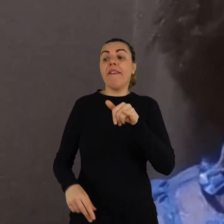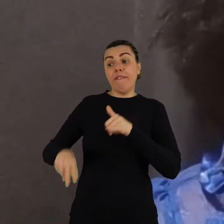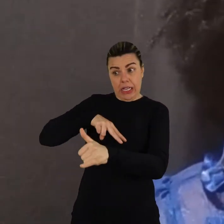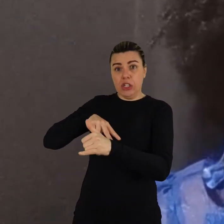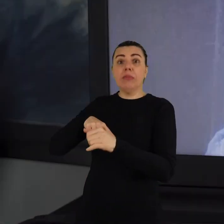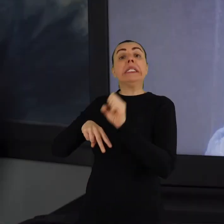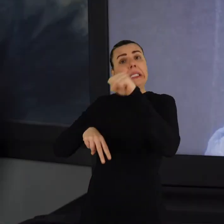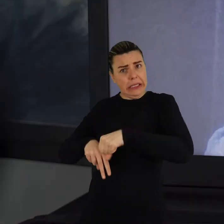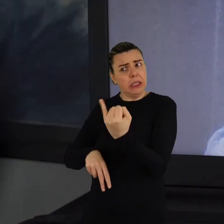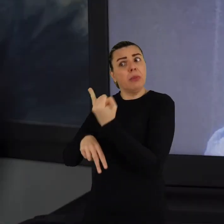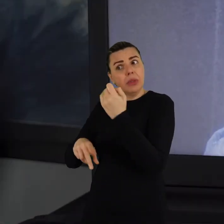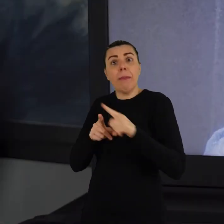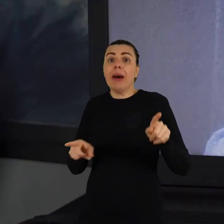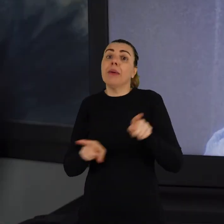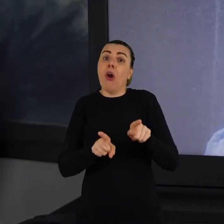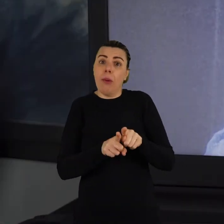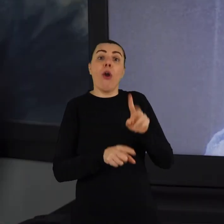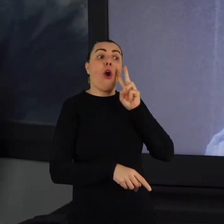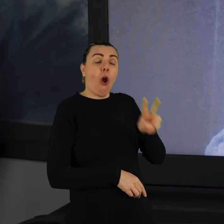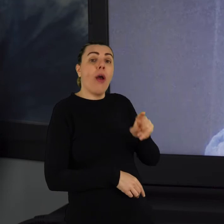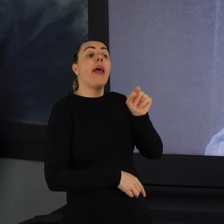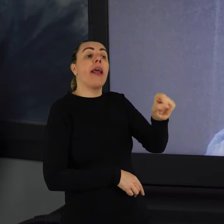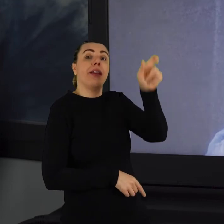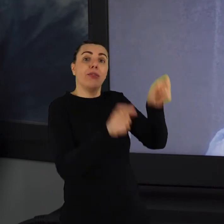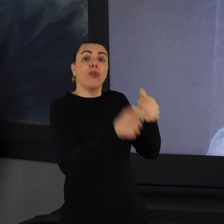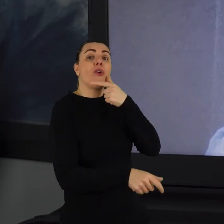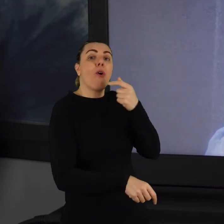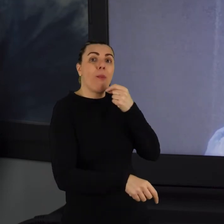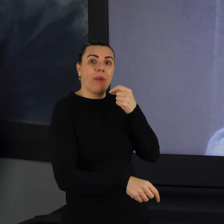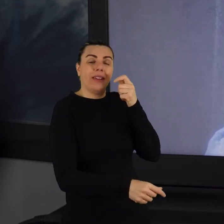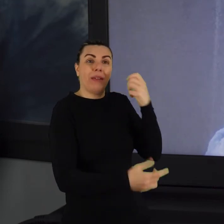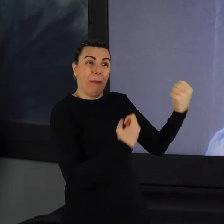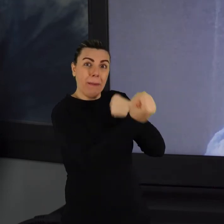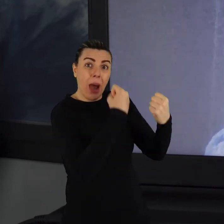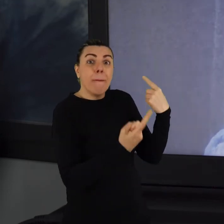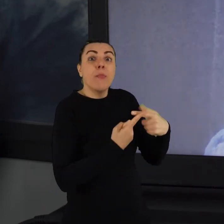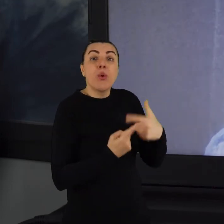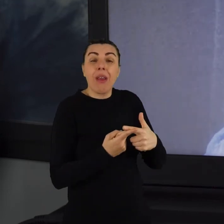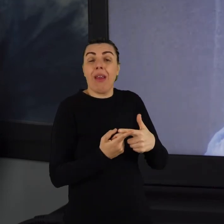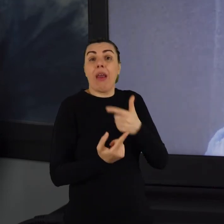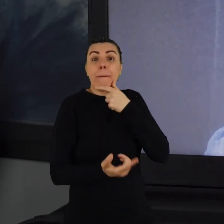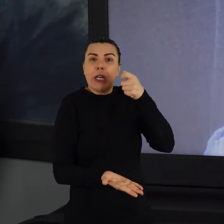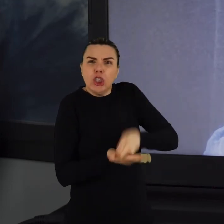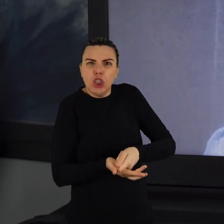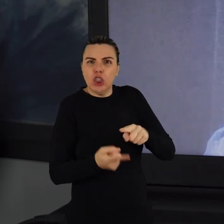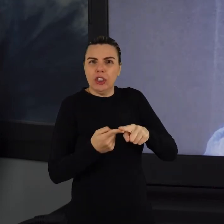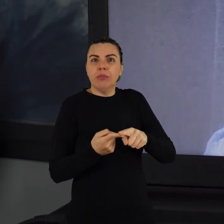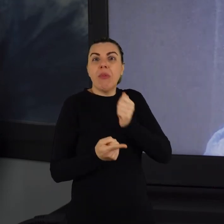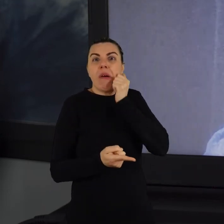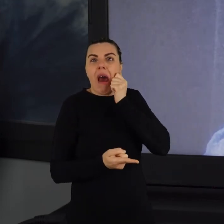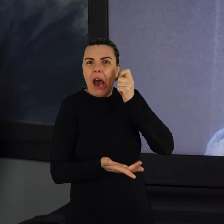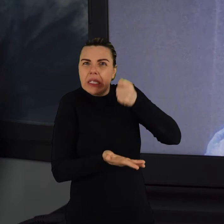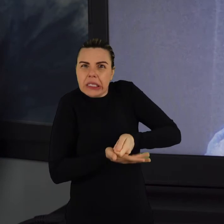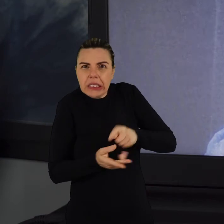são muito importantes, mas que a gente também olhe para esses agressores, porque o machismo, o racismo, ele permeia